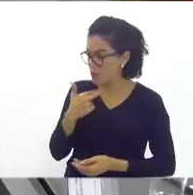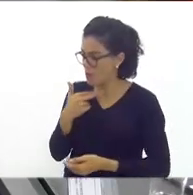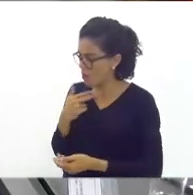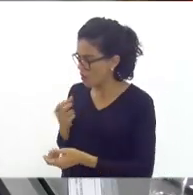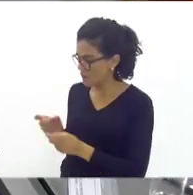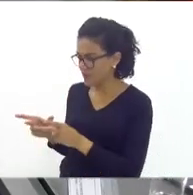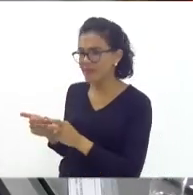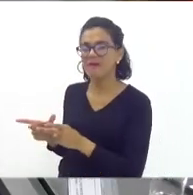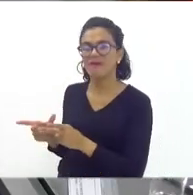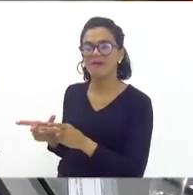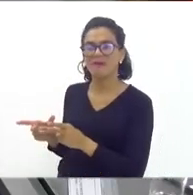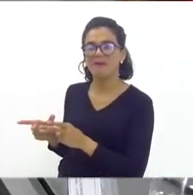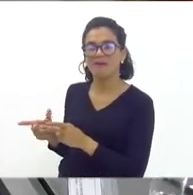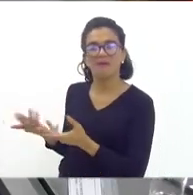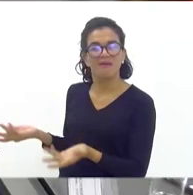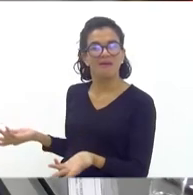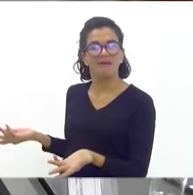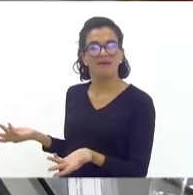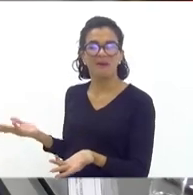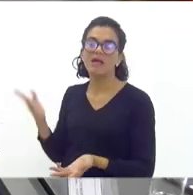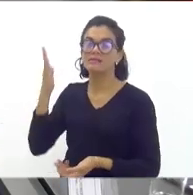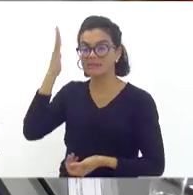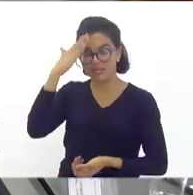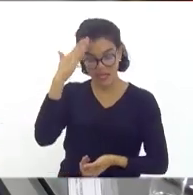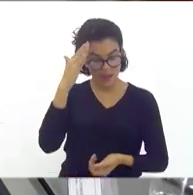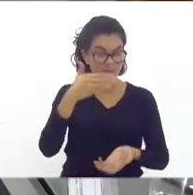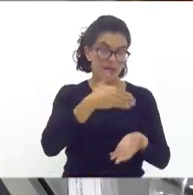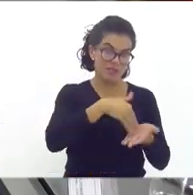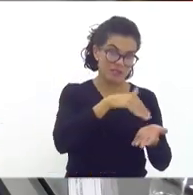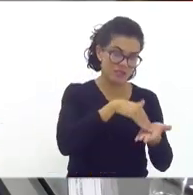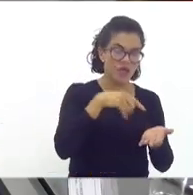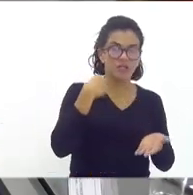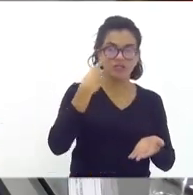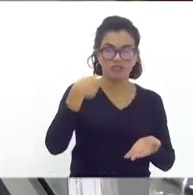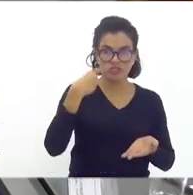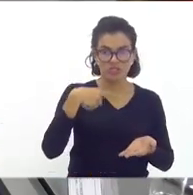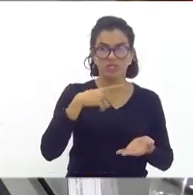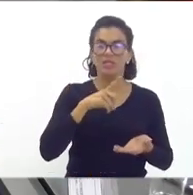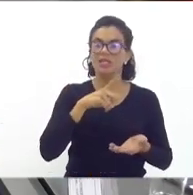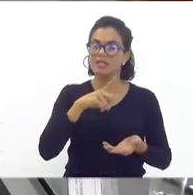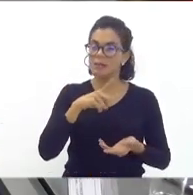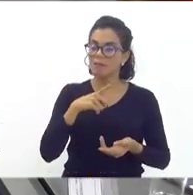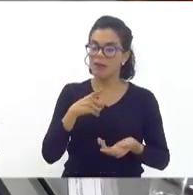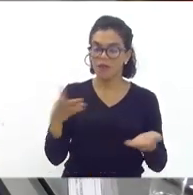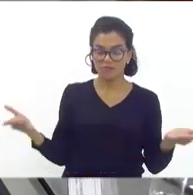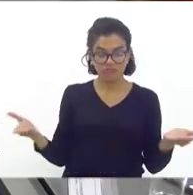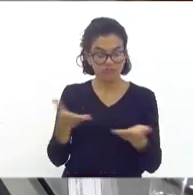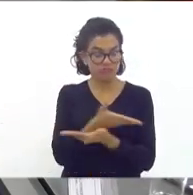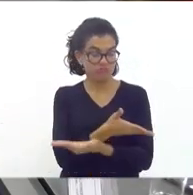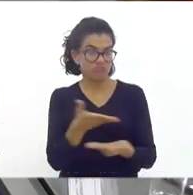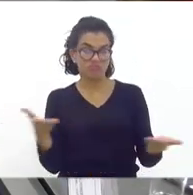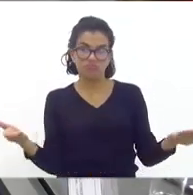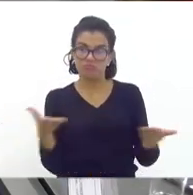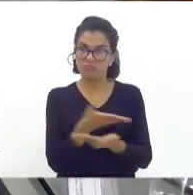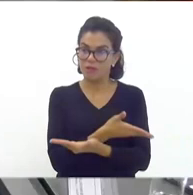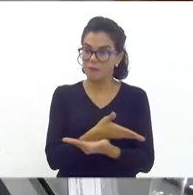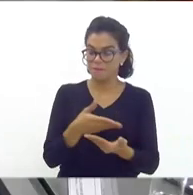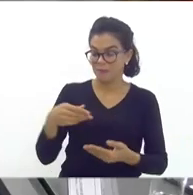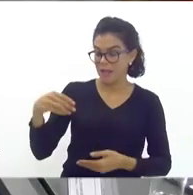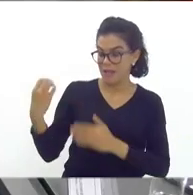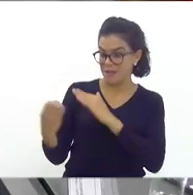que existe algumas escritórios de advocacias que fazem essa interlocução né da